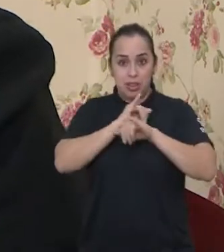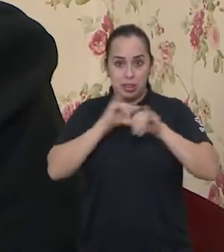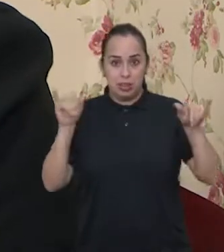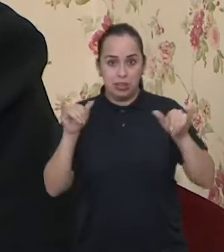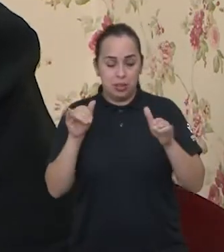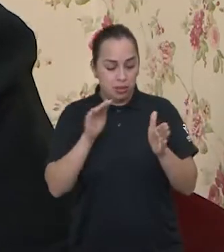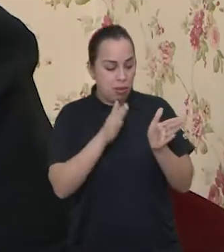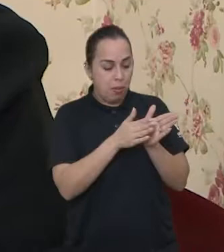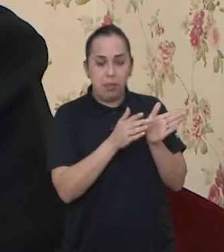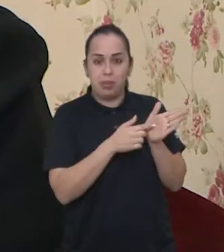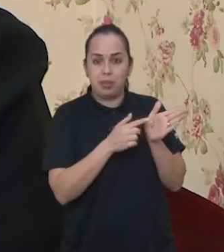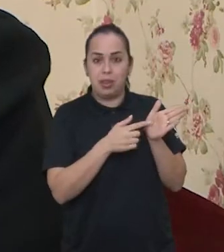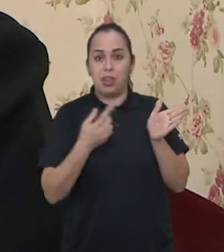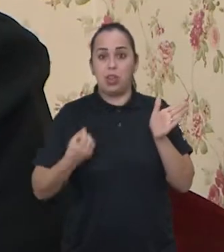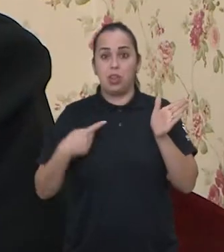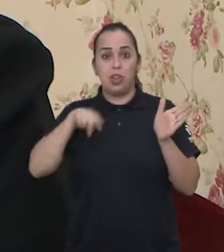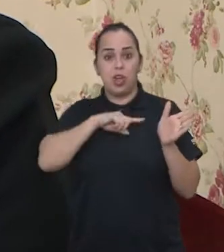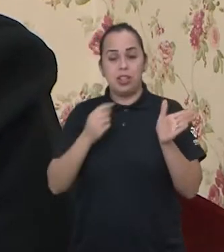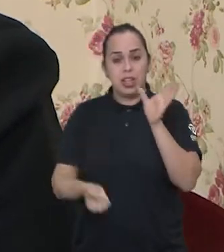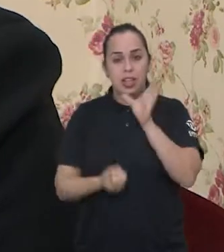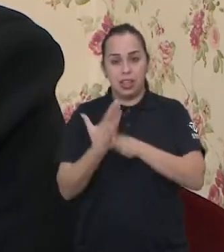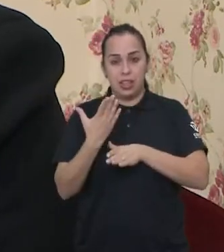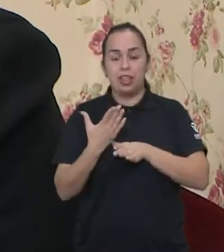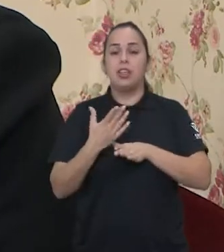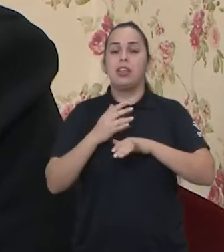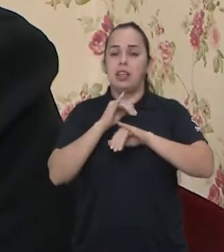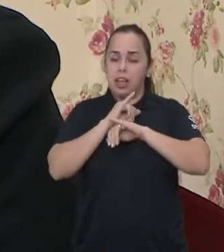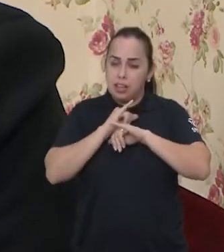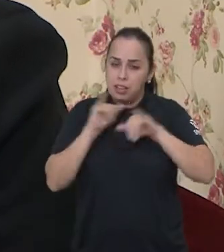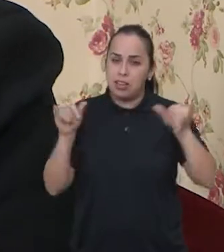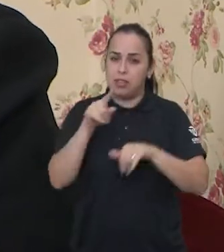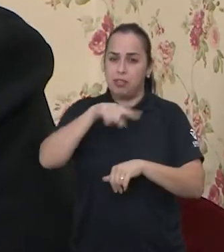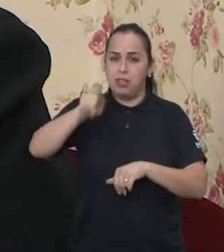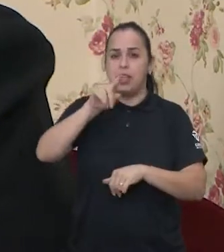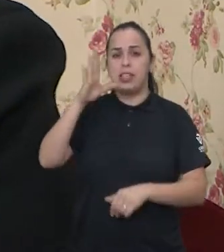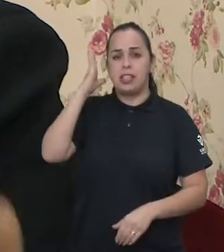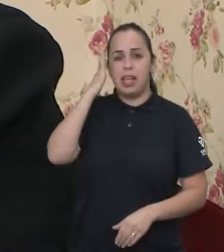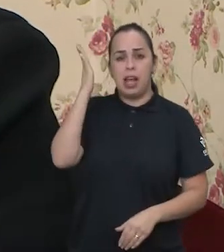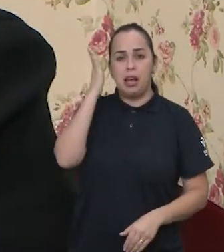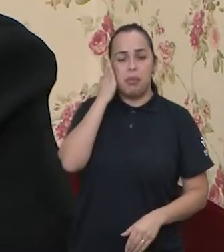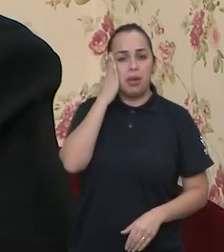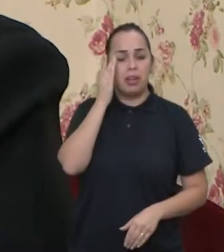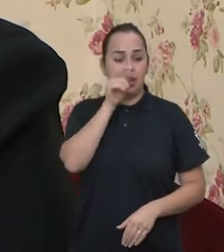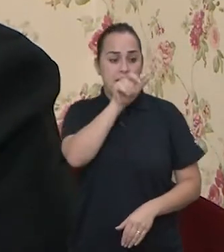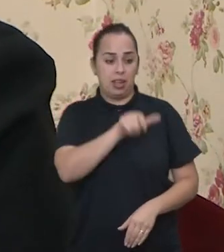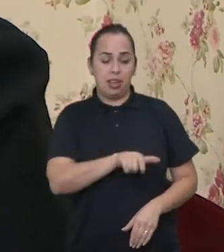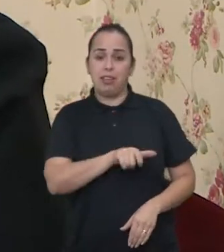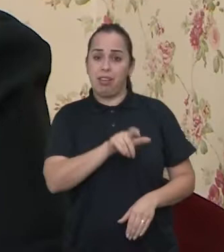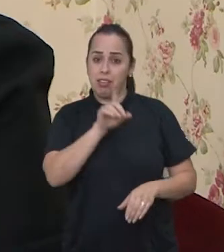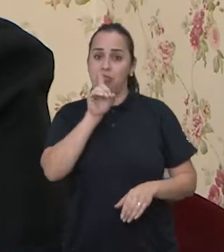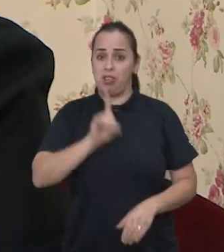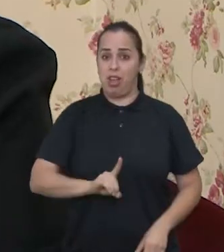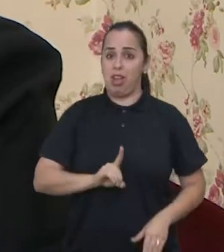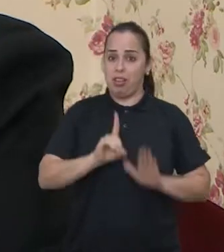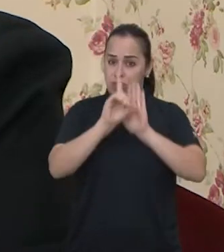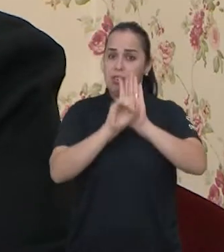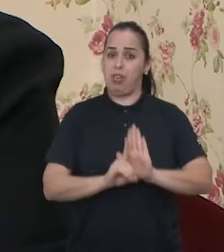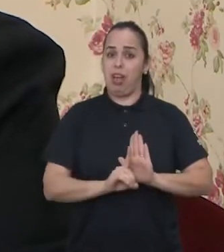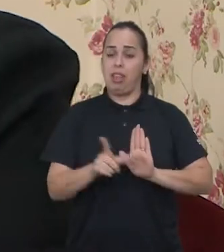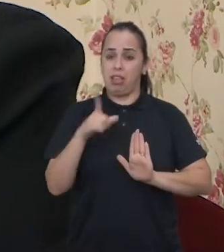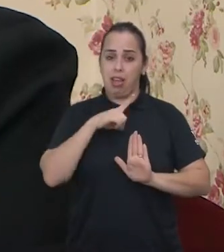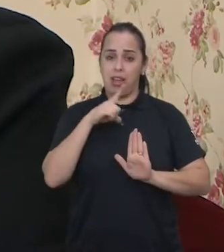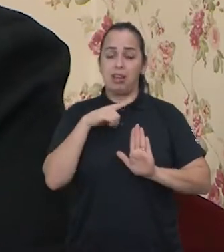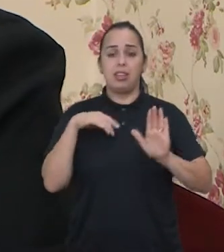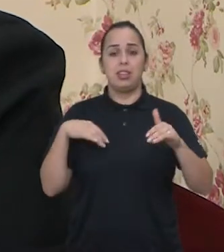esse momento nós estamos divulgando uma cartilha que nós elaboramos né Para que as pessoas saibam que ela